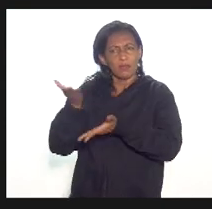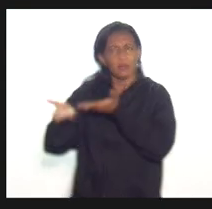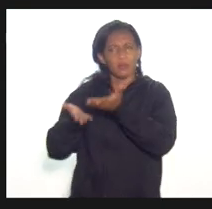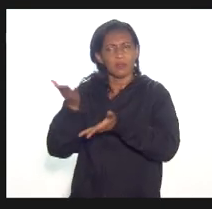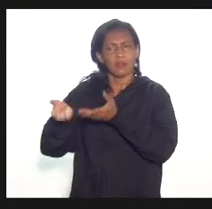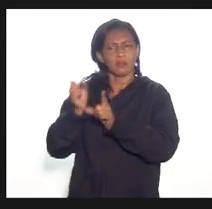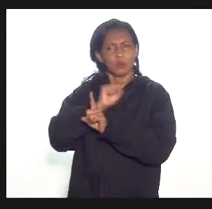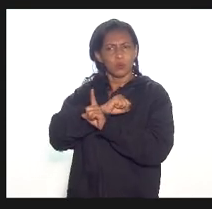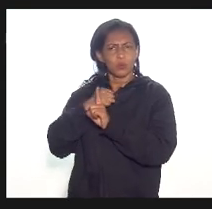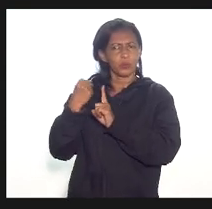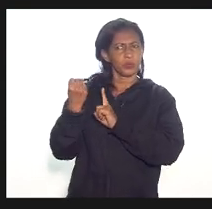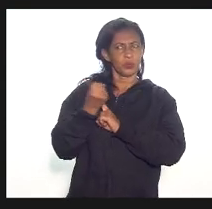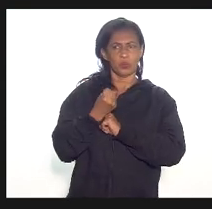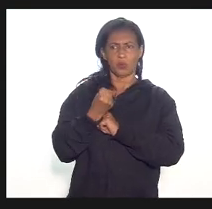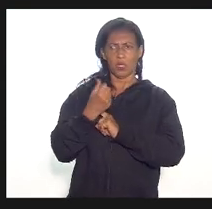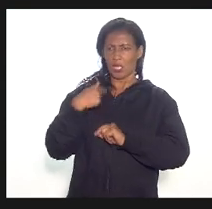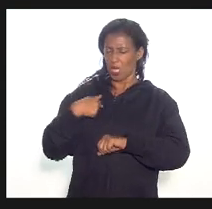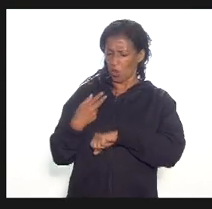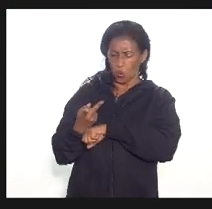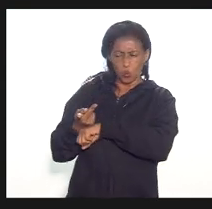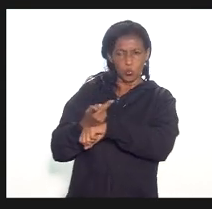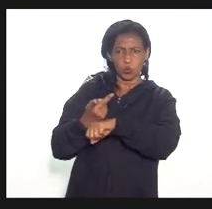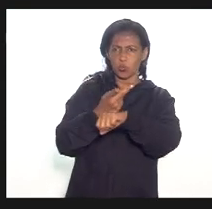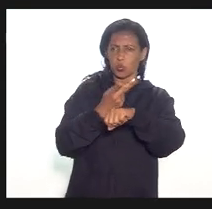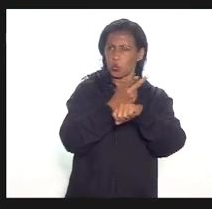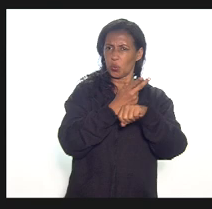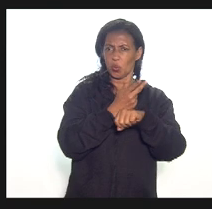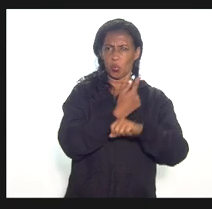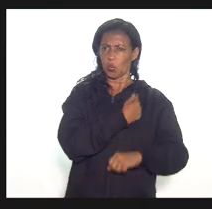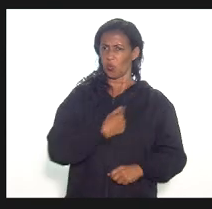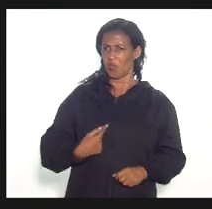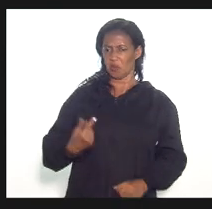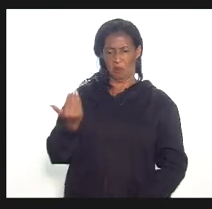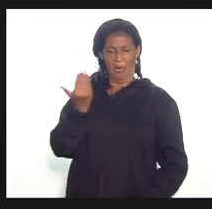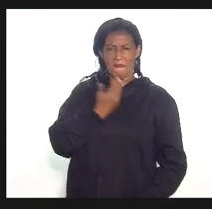eu não procuro o governo do estado para ser amiguinho de ninguém